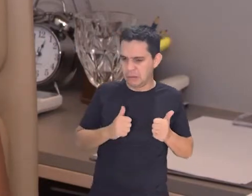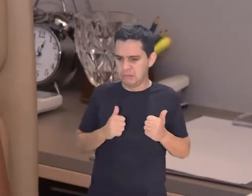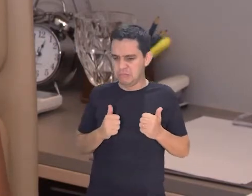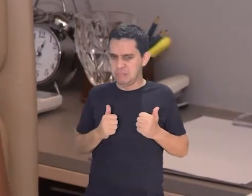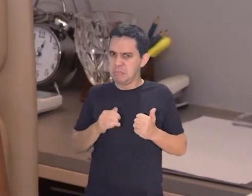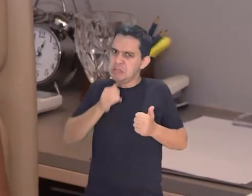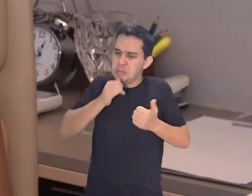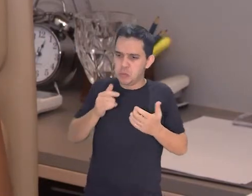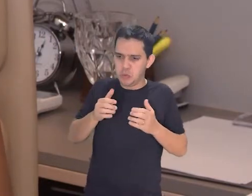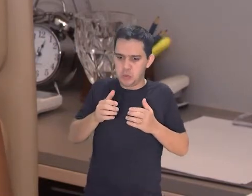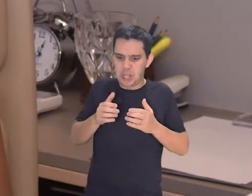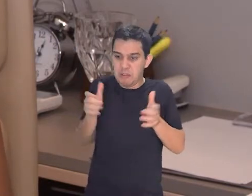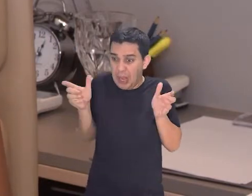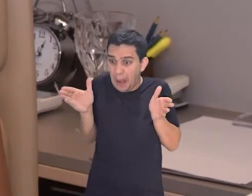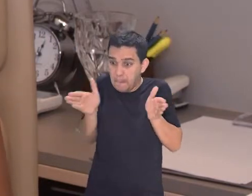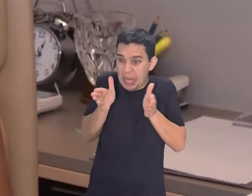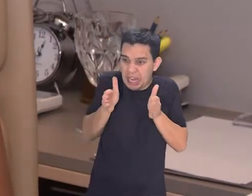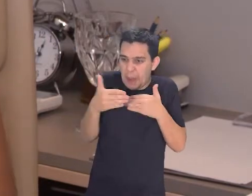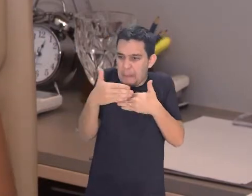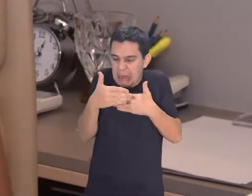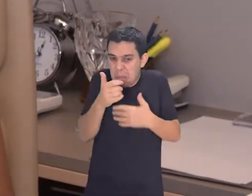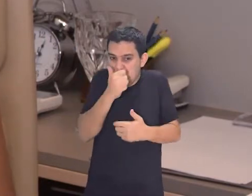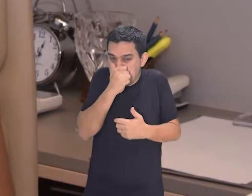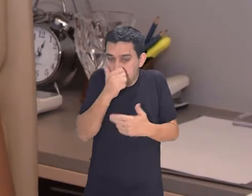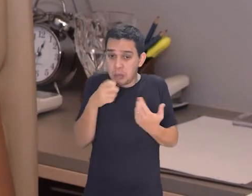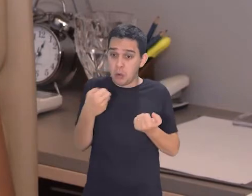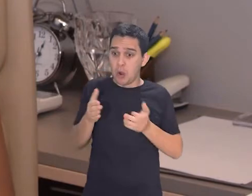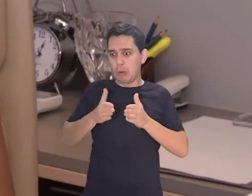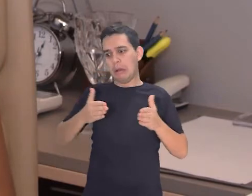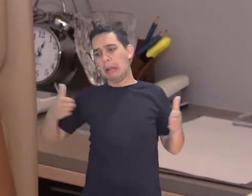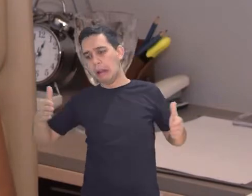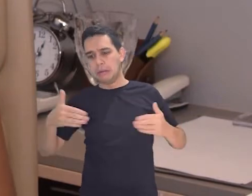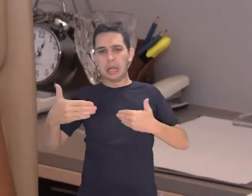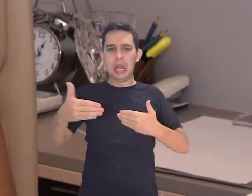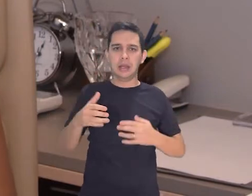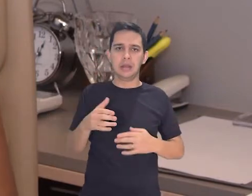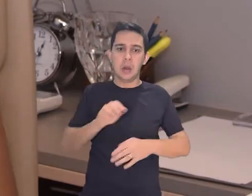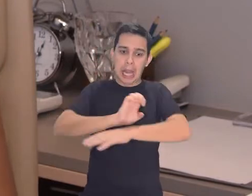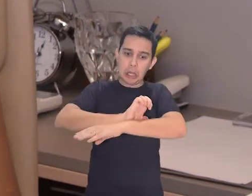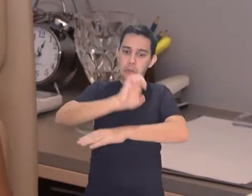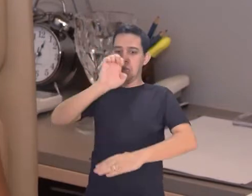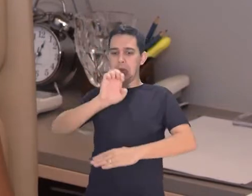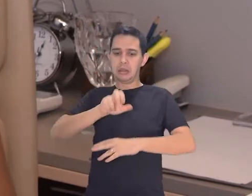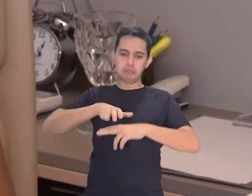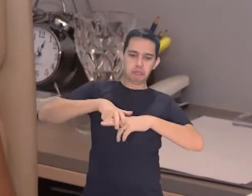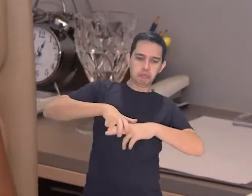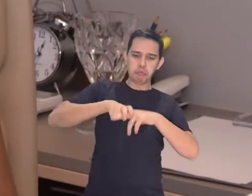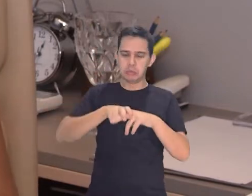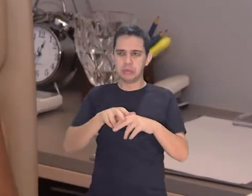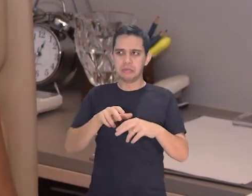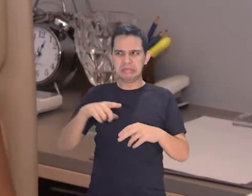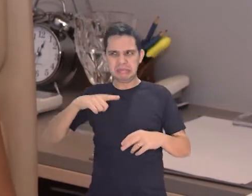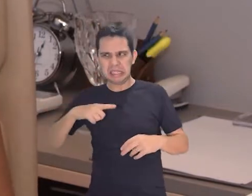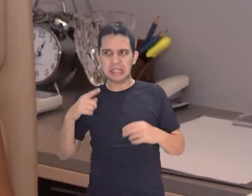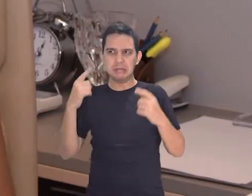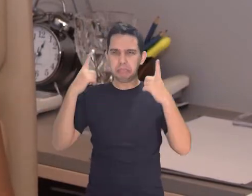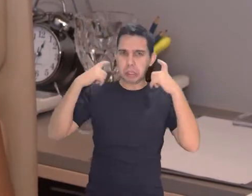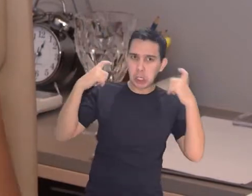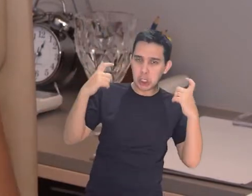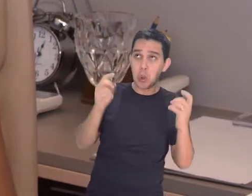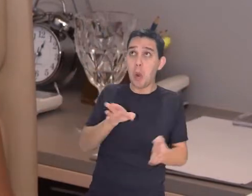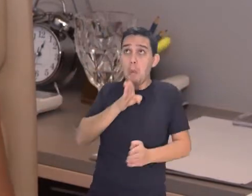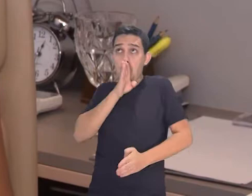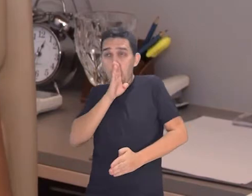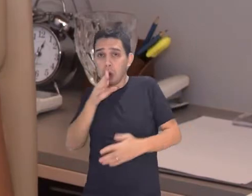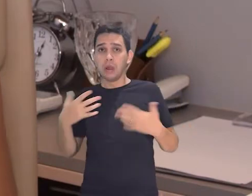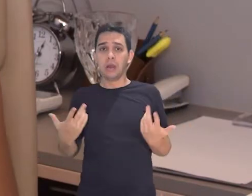espaço físico, que inclui ergonomia, que inclui a questão de Será que tem muito ruído? Né? Eu estou em